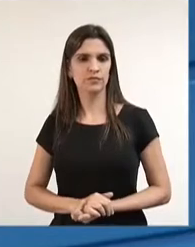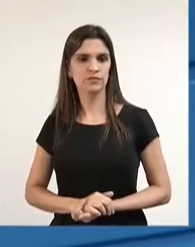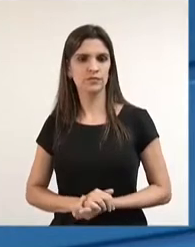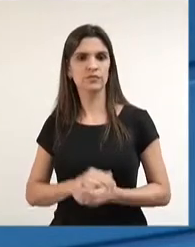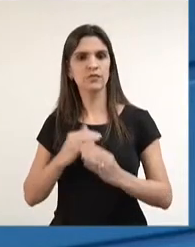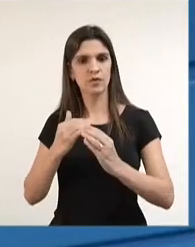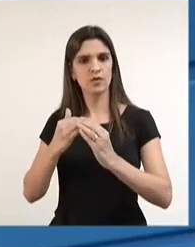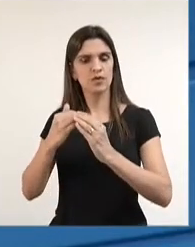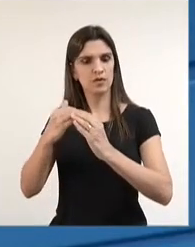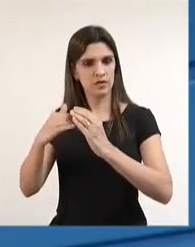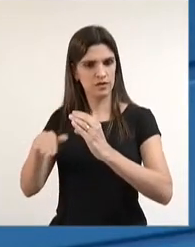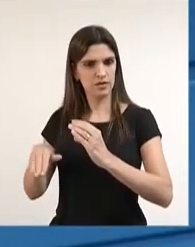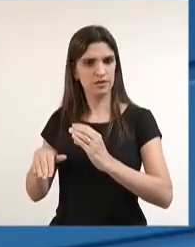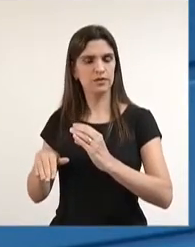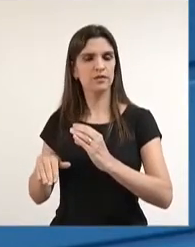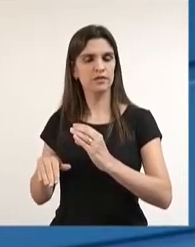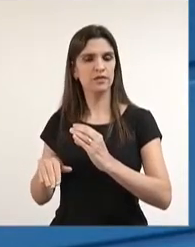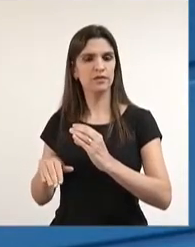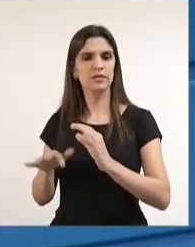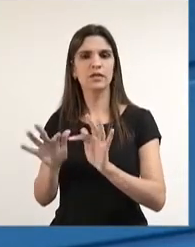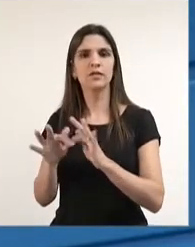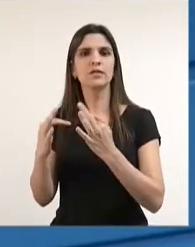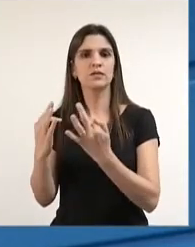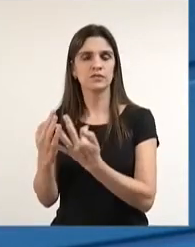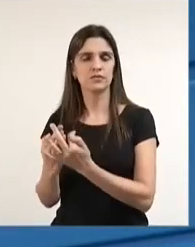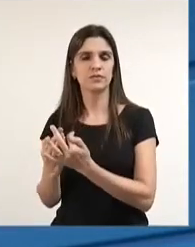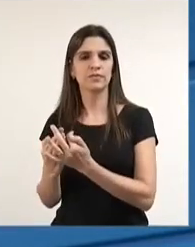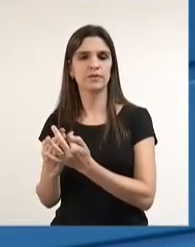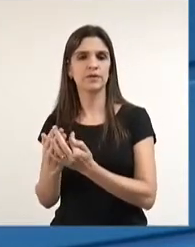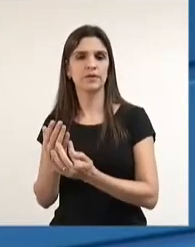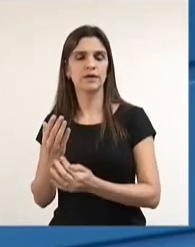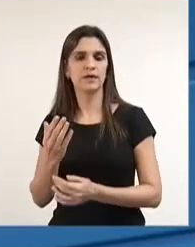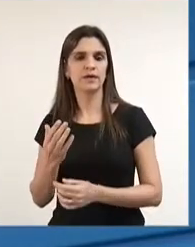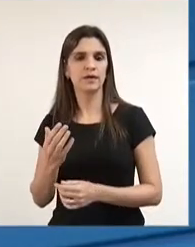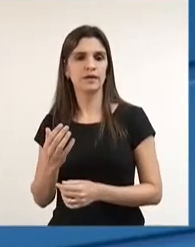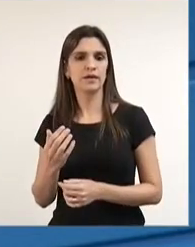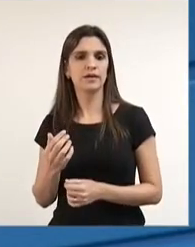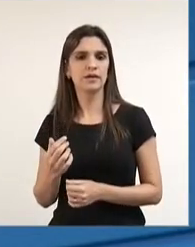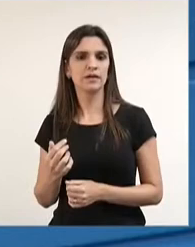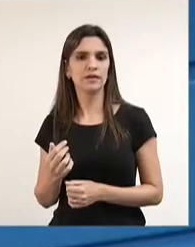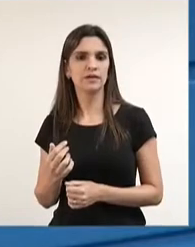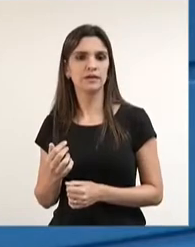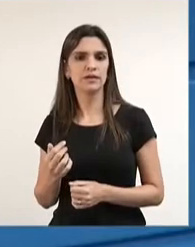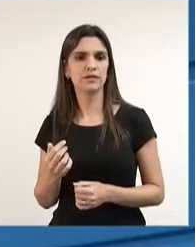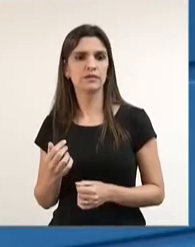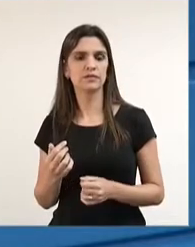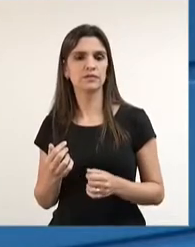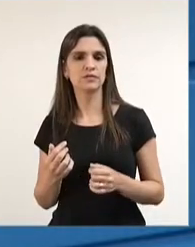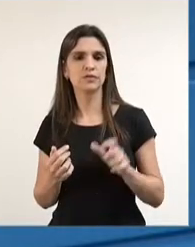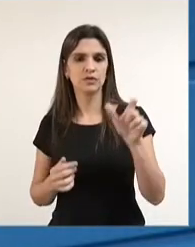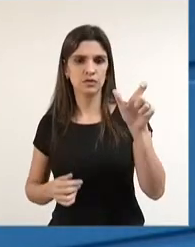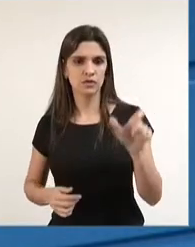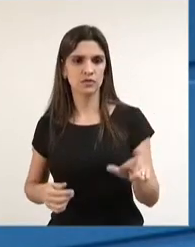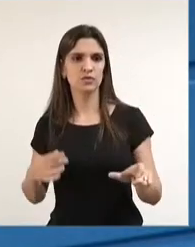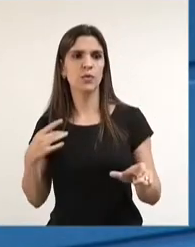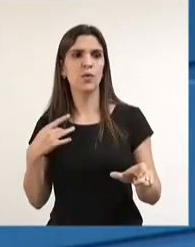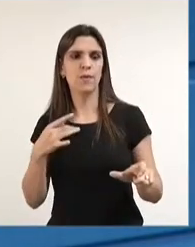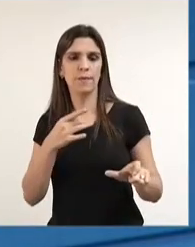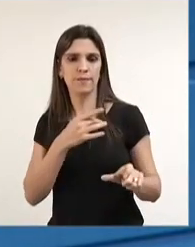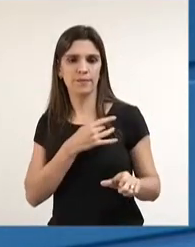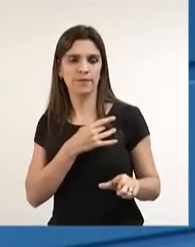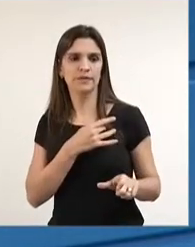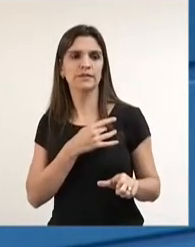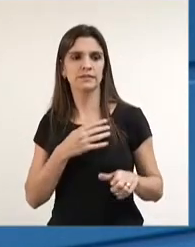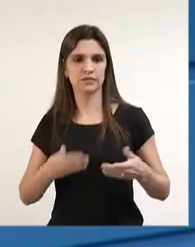encaminhada a moção de pesar aos familiares e amigos do funcionário público, pastor e secretário da Junta de